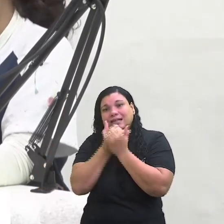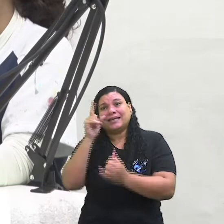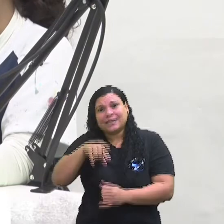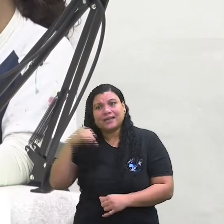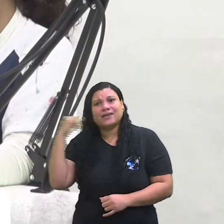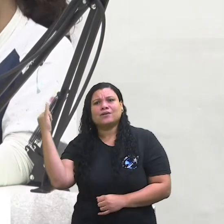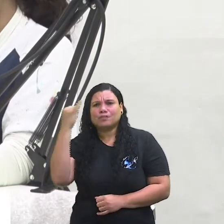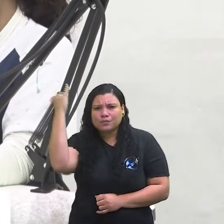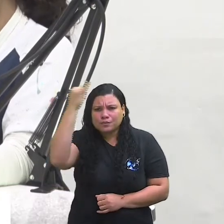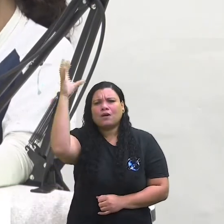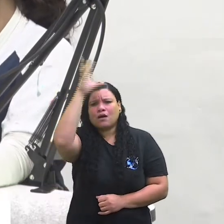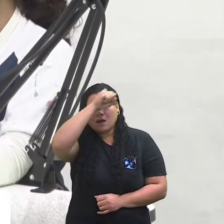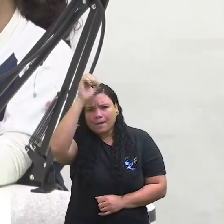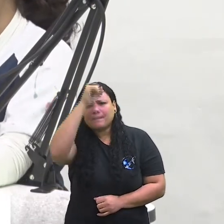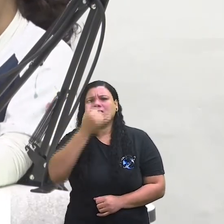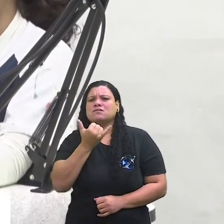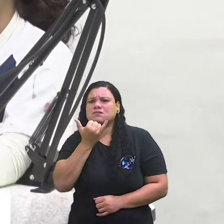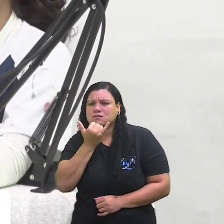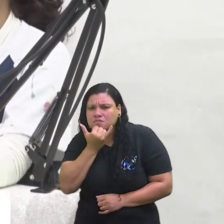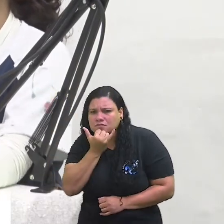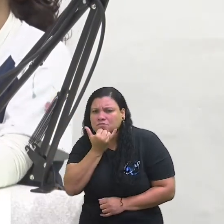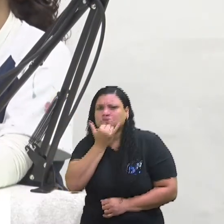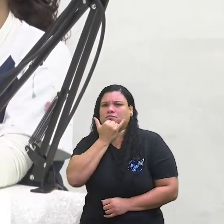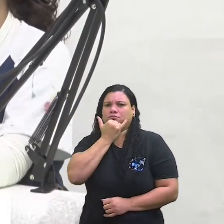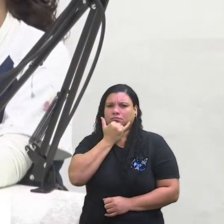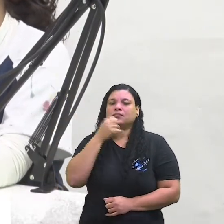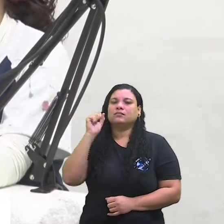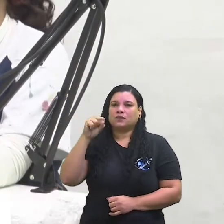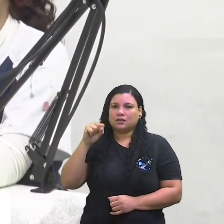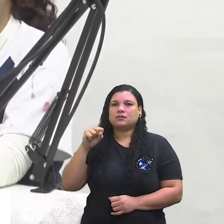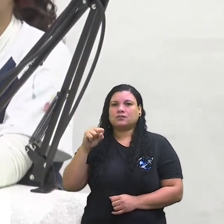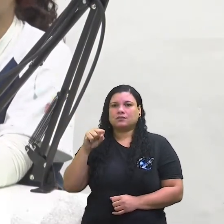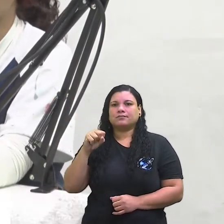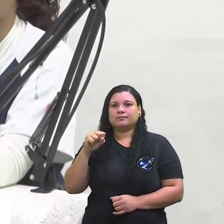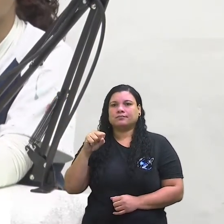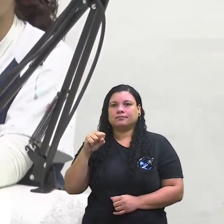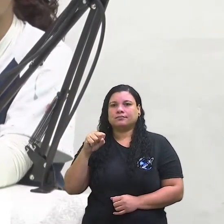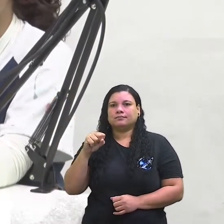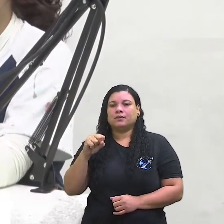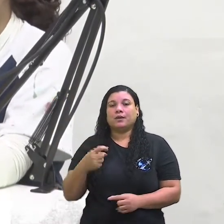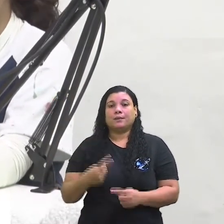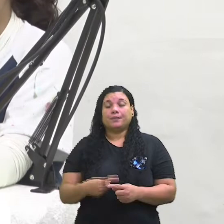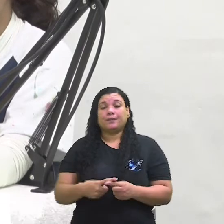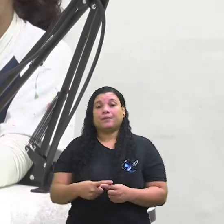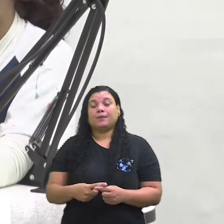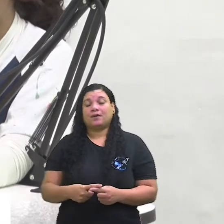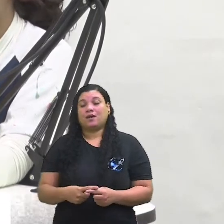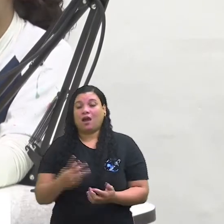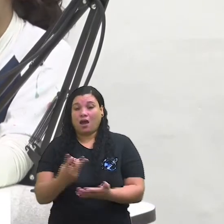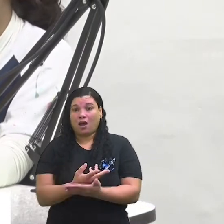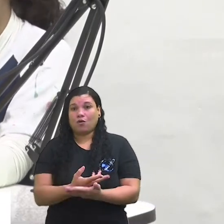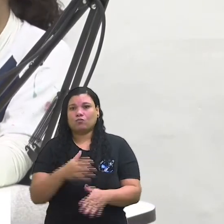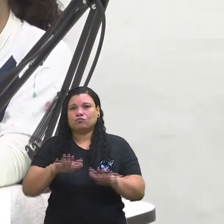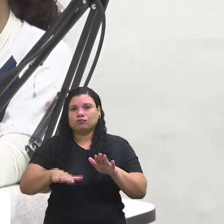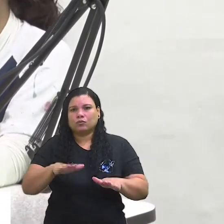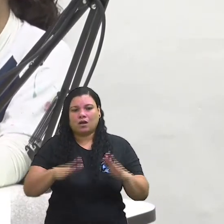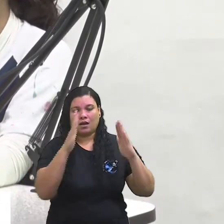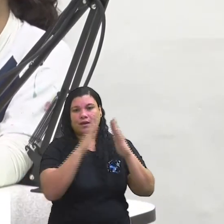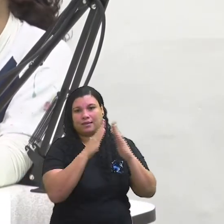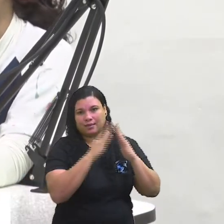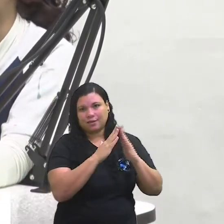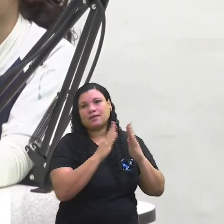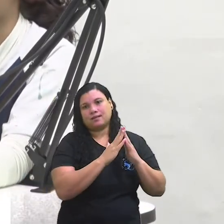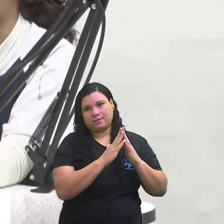Porque, por ser, assim, tanto da parte dos pais quanto filhos. Os filhos também têm, assim, né, tem